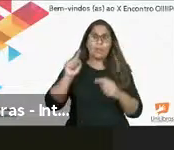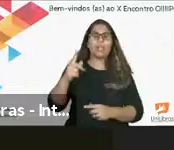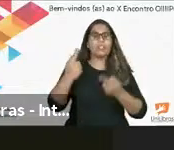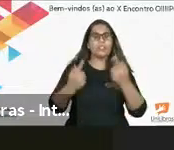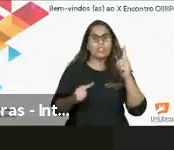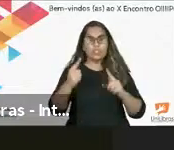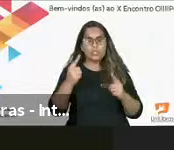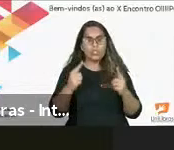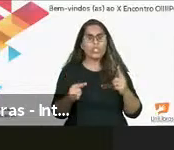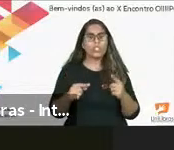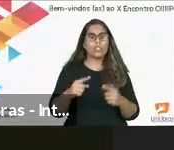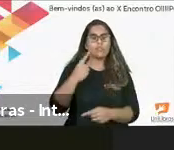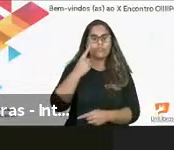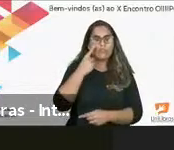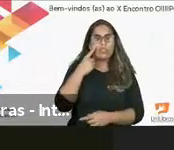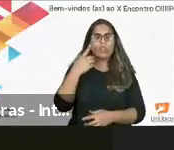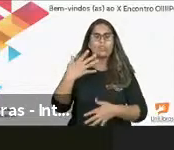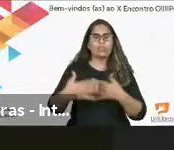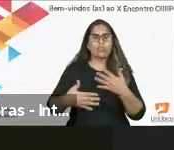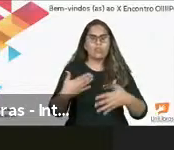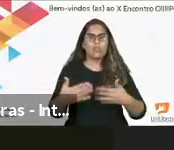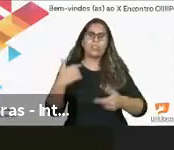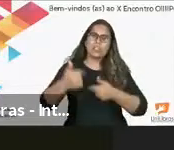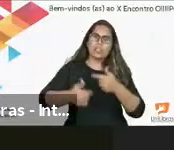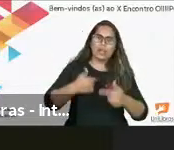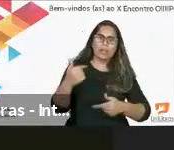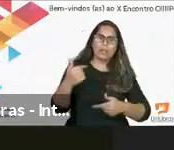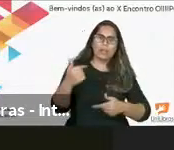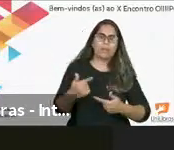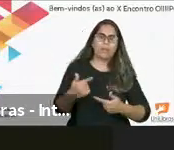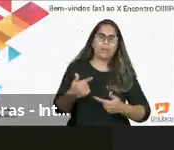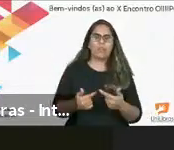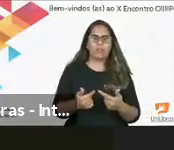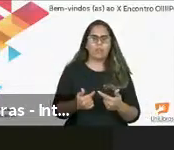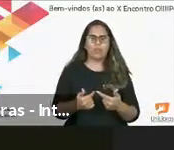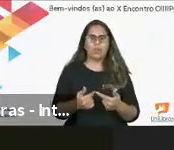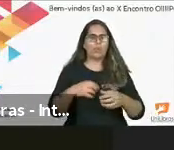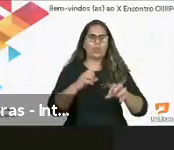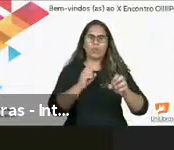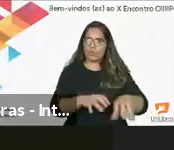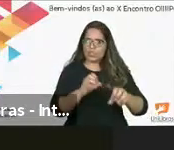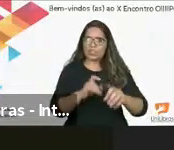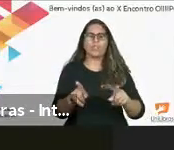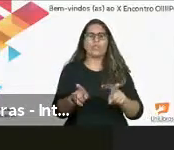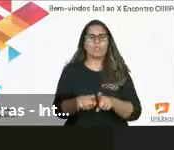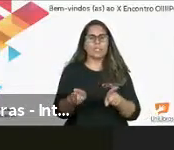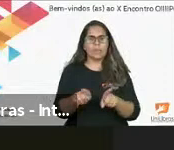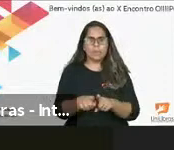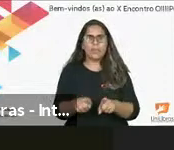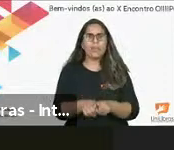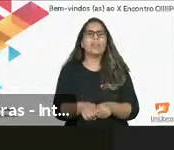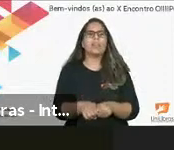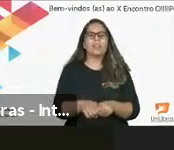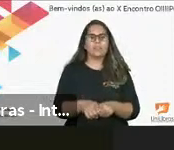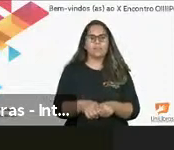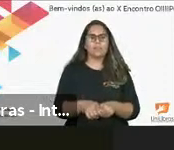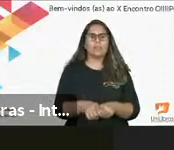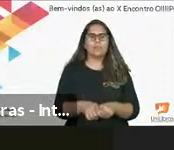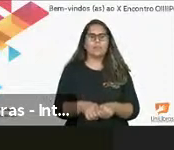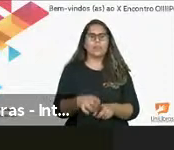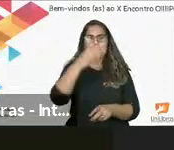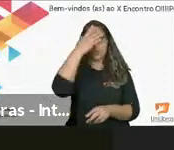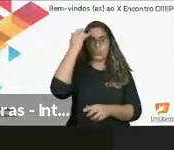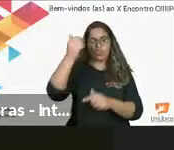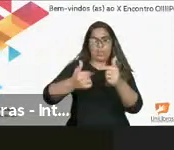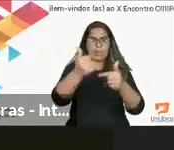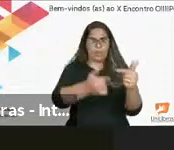Chile todo, e fazendo, trabalhar com educação também, com trabalhadores.